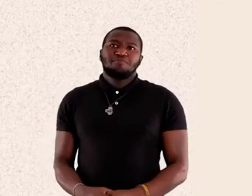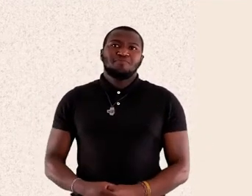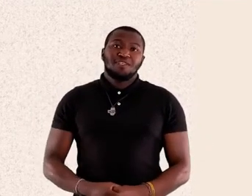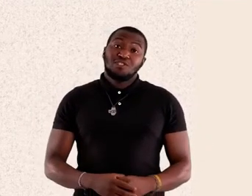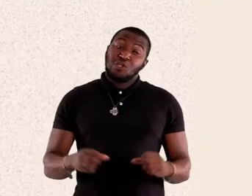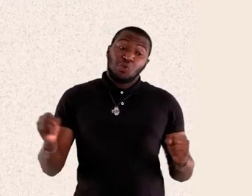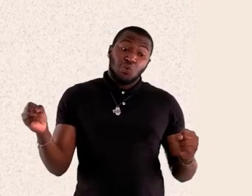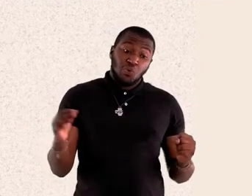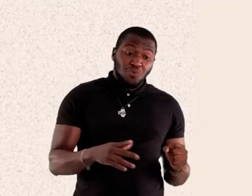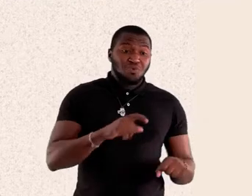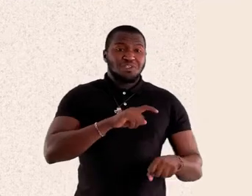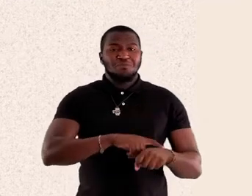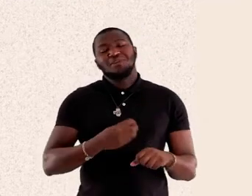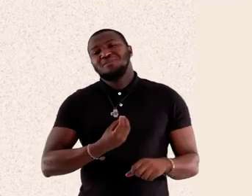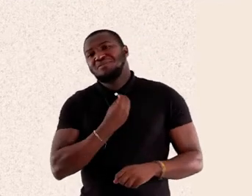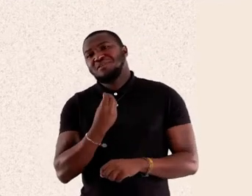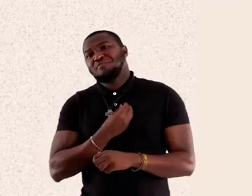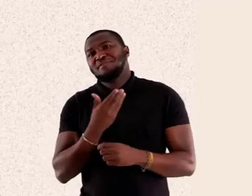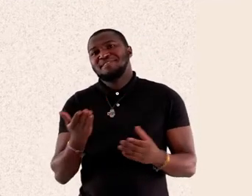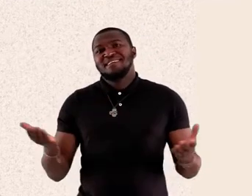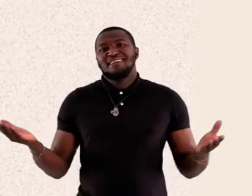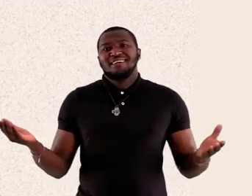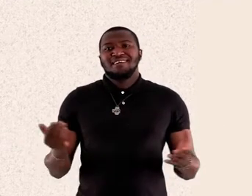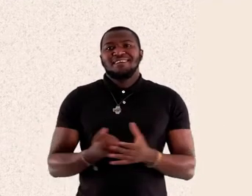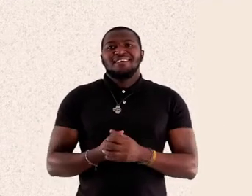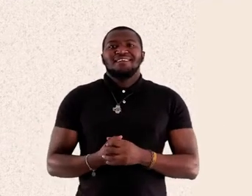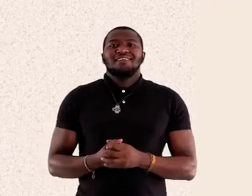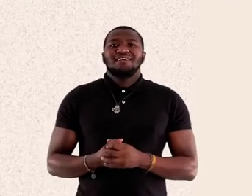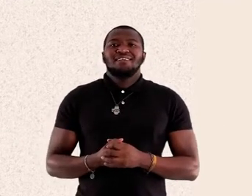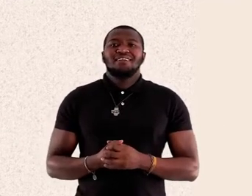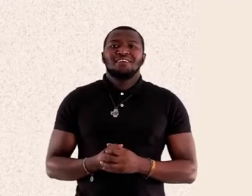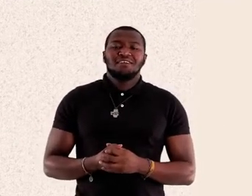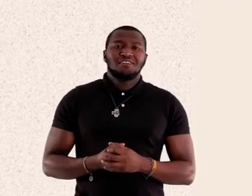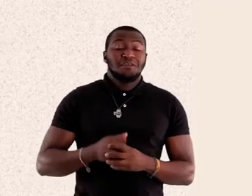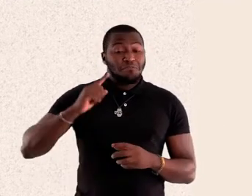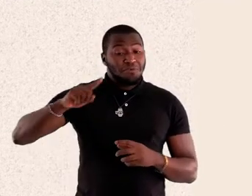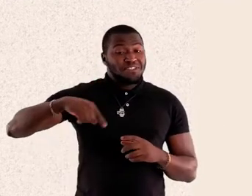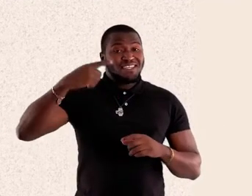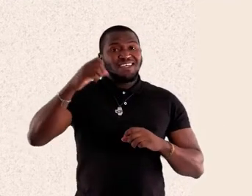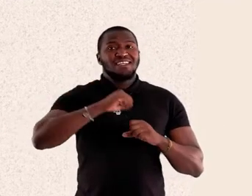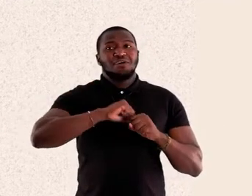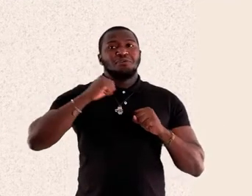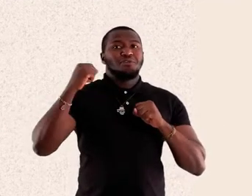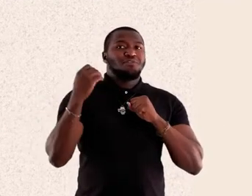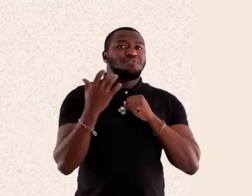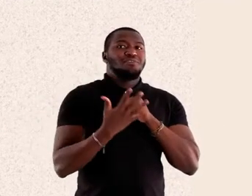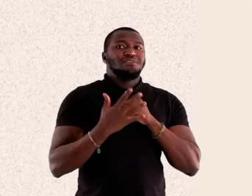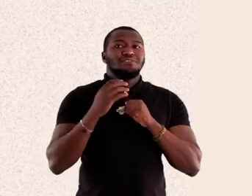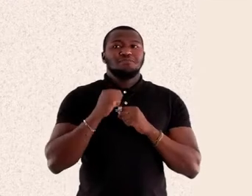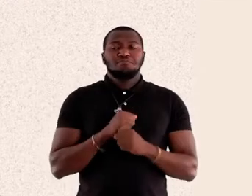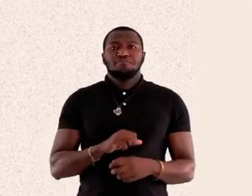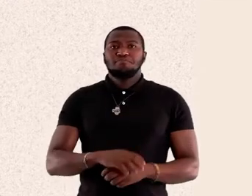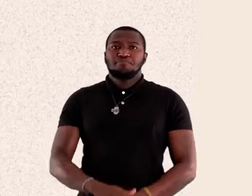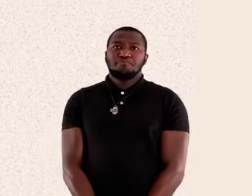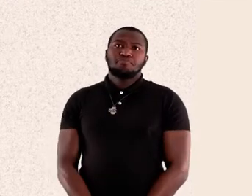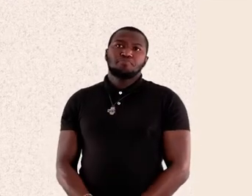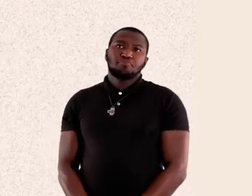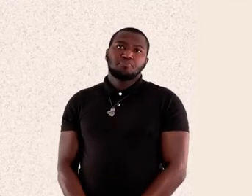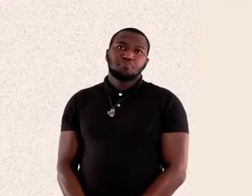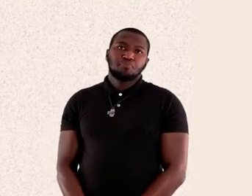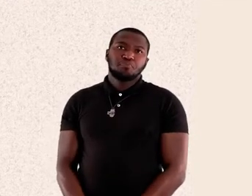novo que a gente vive vamos dizer já de pós pandemia né assim esperamos